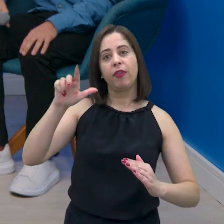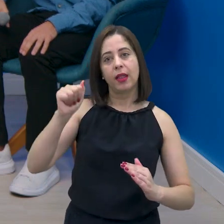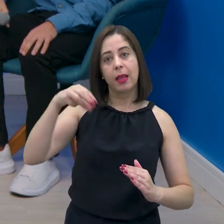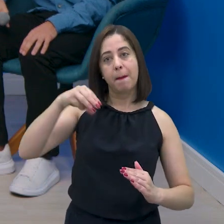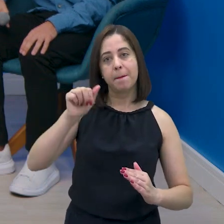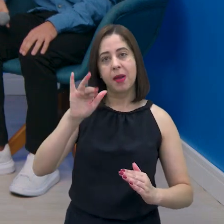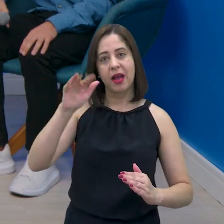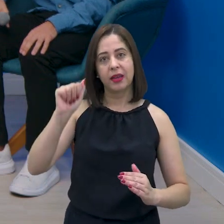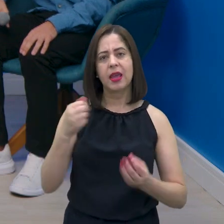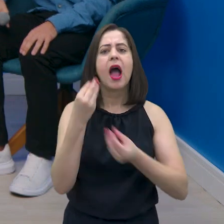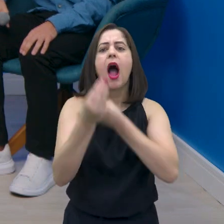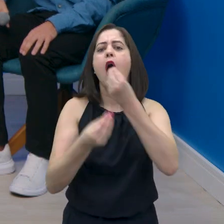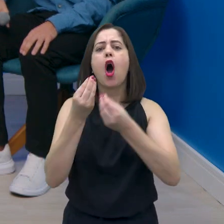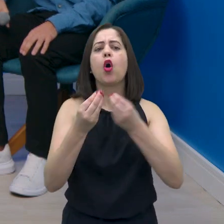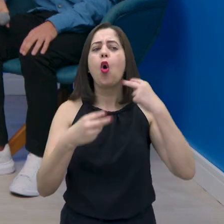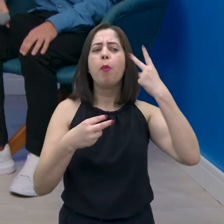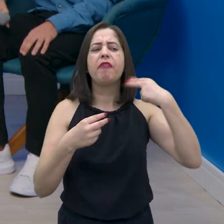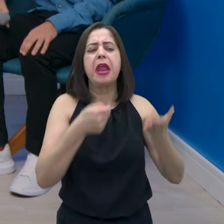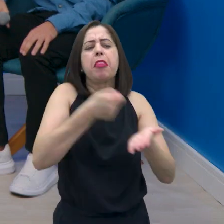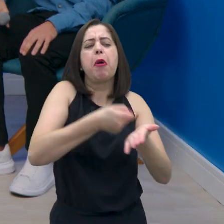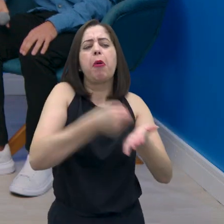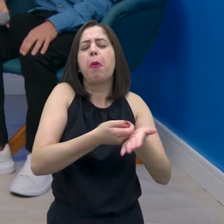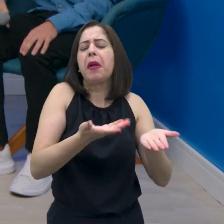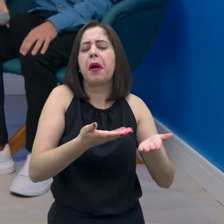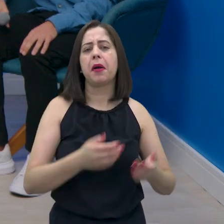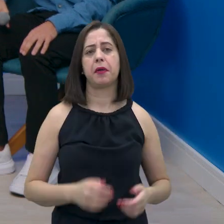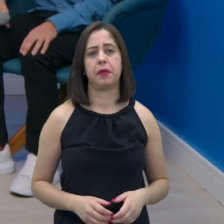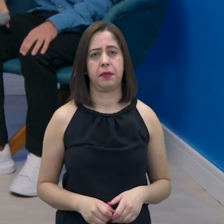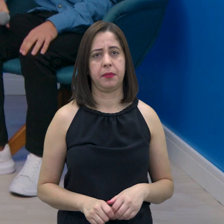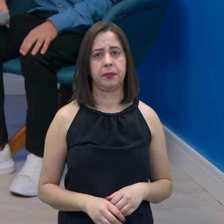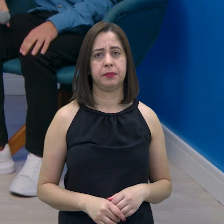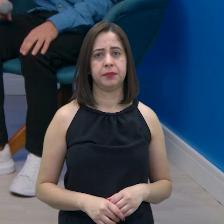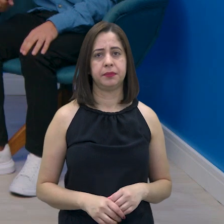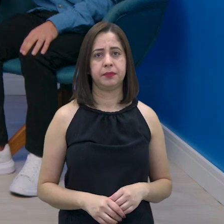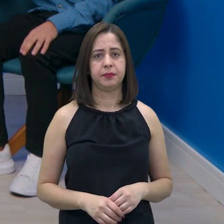de cobrança a gente pode fazer para os vereadores no momento.